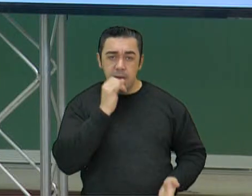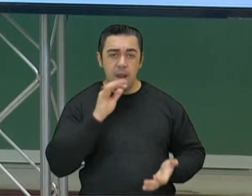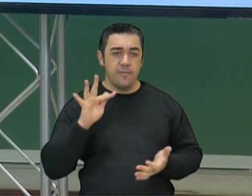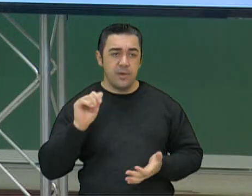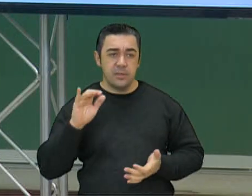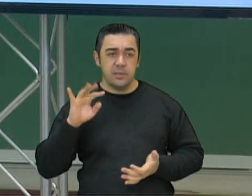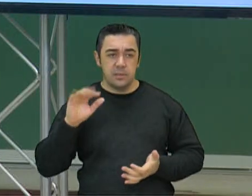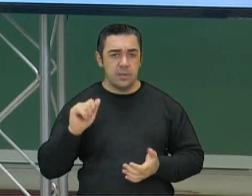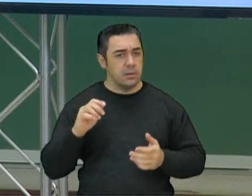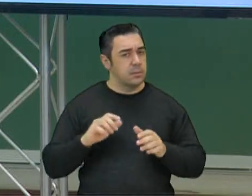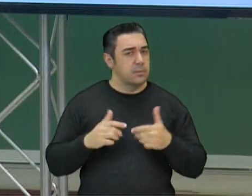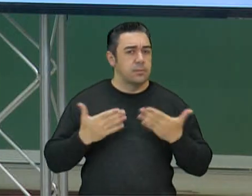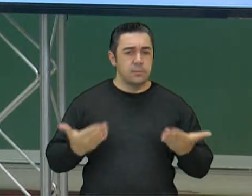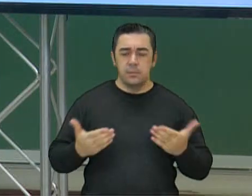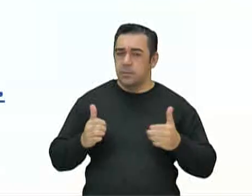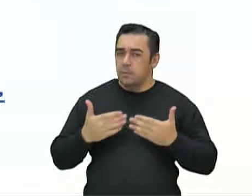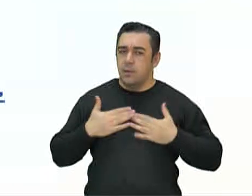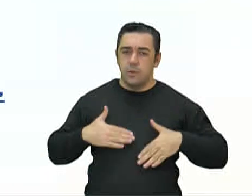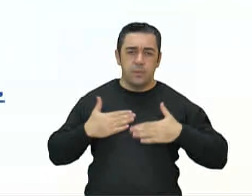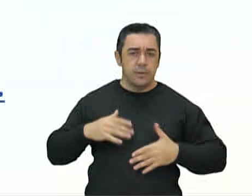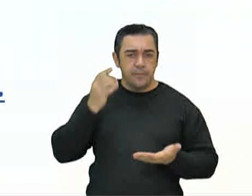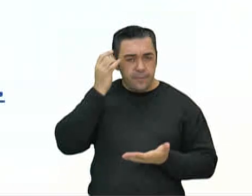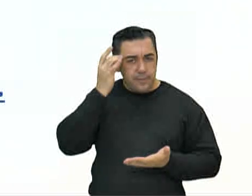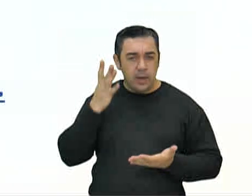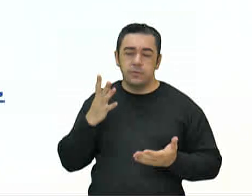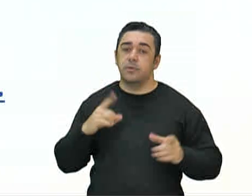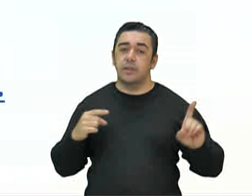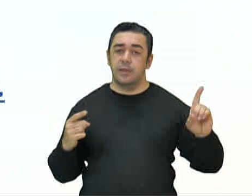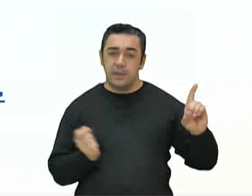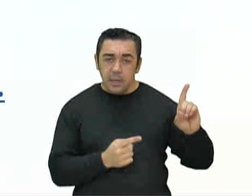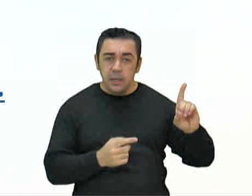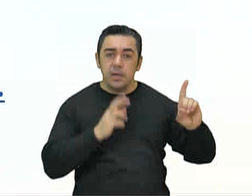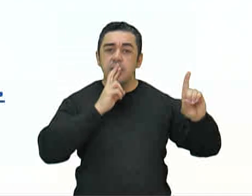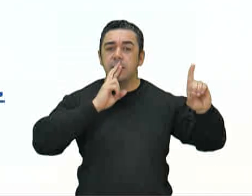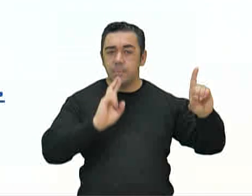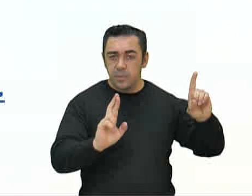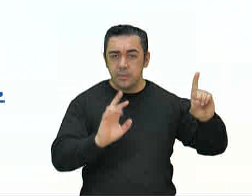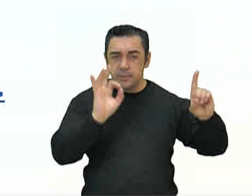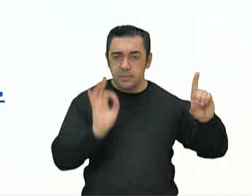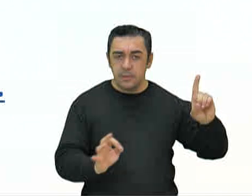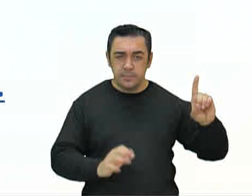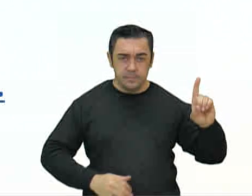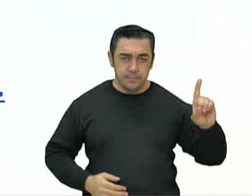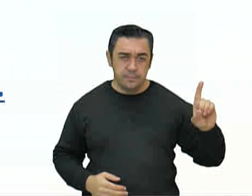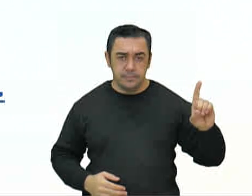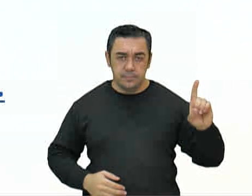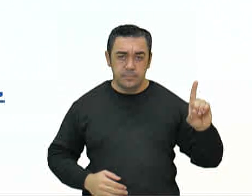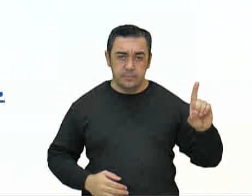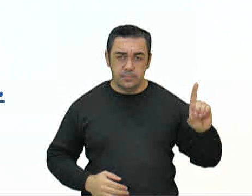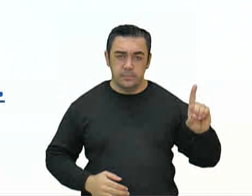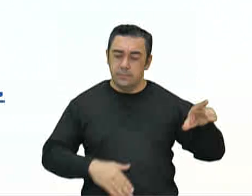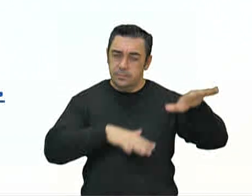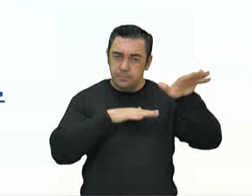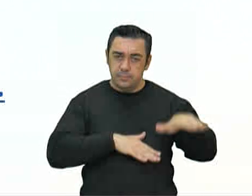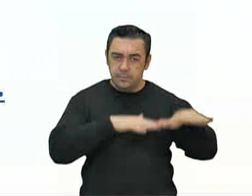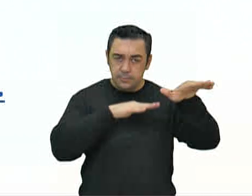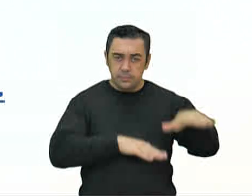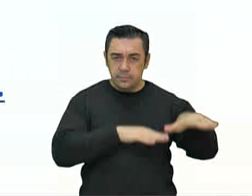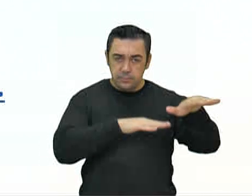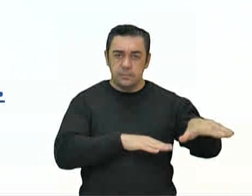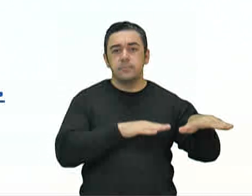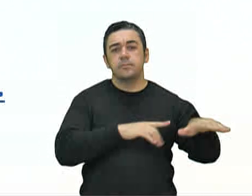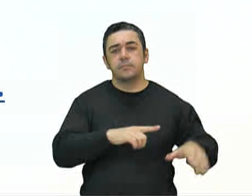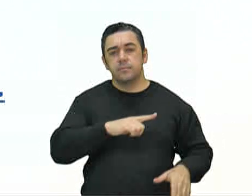correta, tranquila, muito fácil para você essa. Então, letra D. As tropas nacionalistas do general